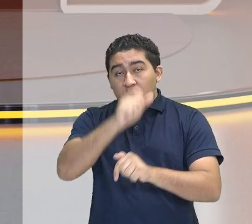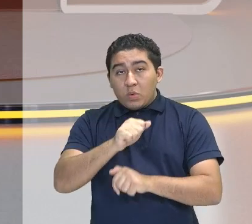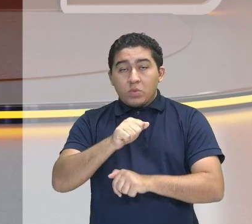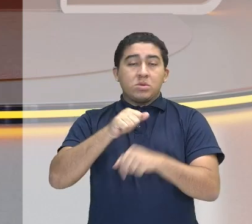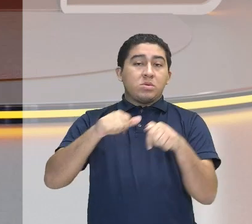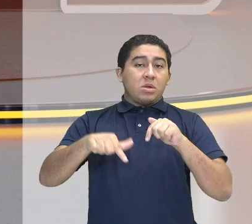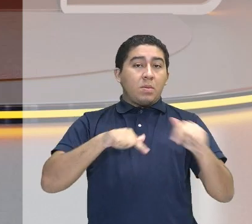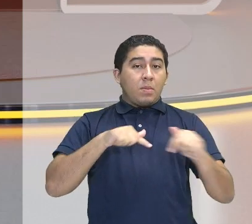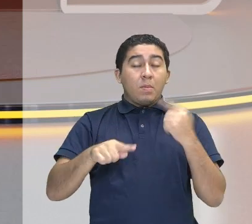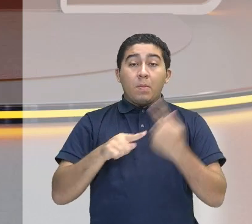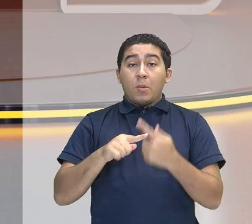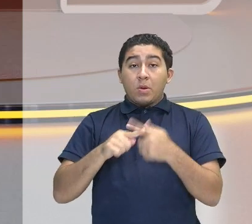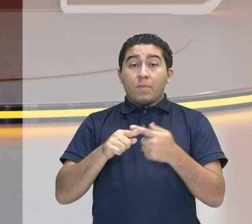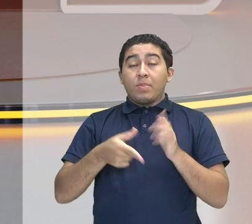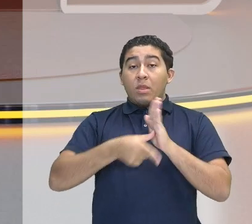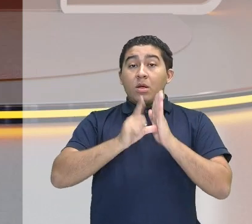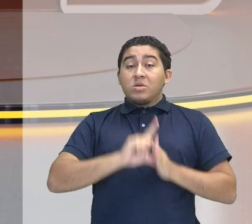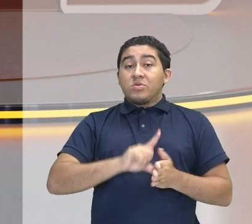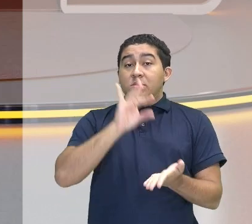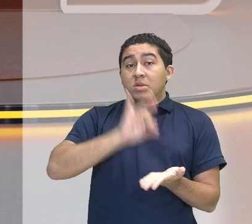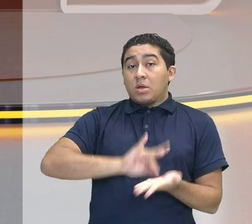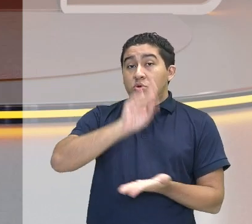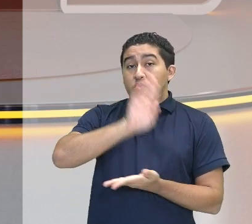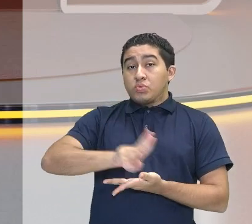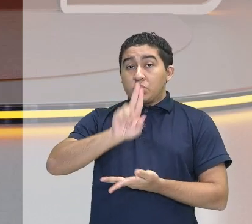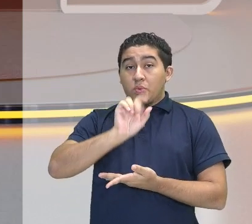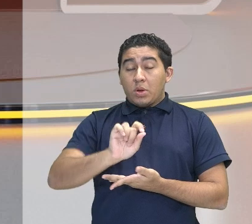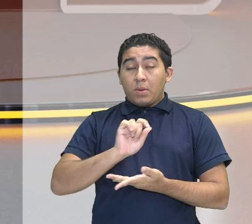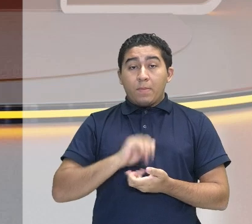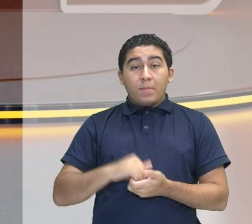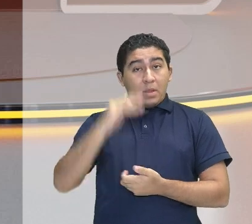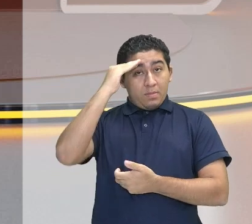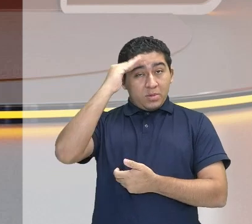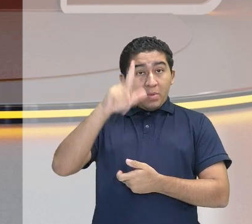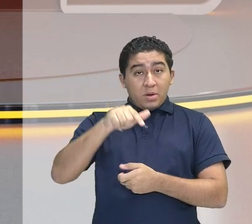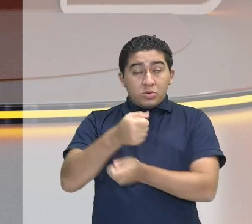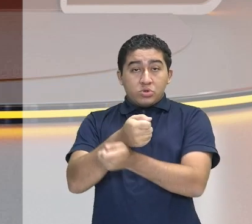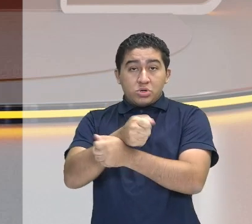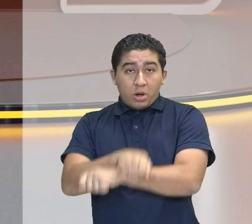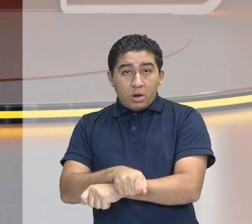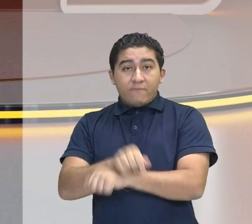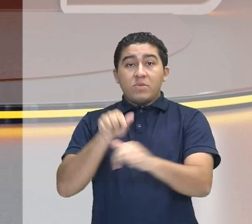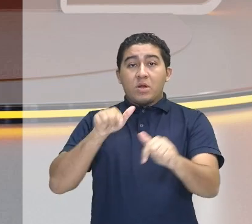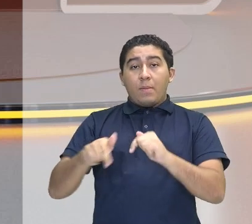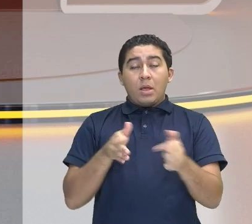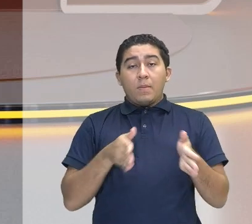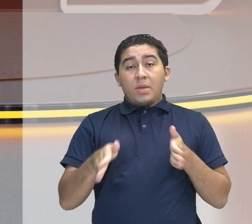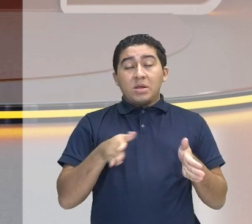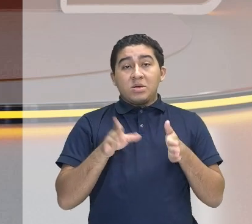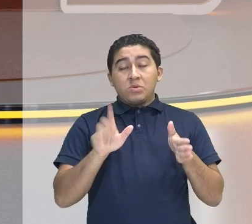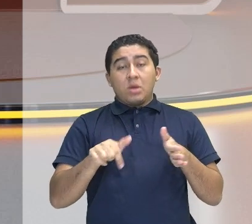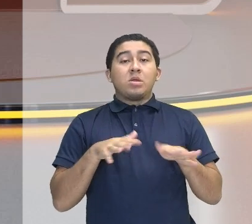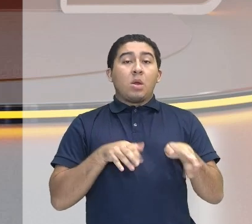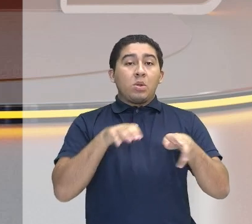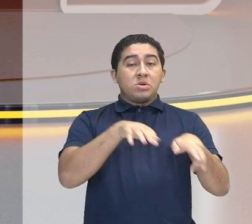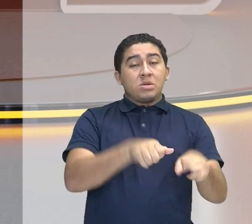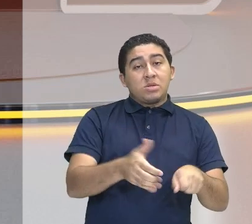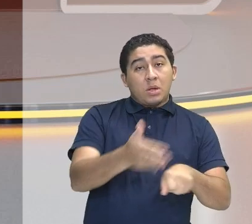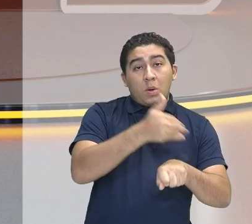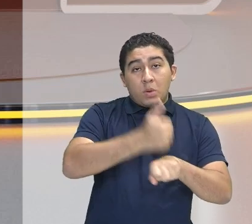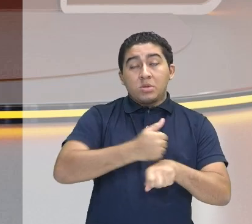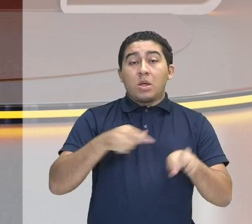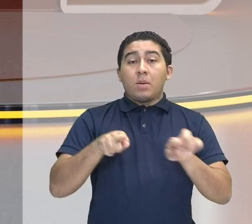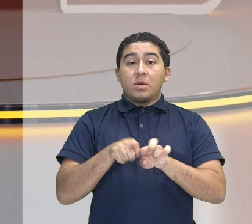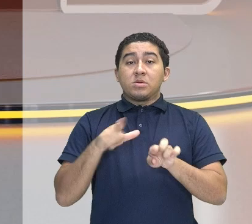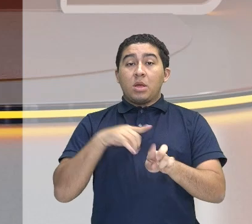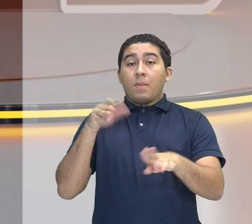porque anteriormente realmente era utilizado ali o trabalho escravo no período da colonização, a